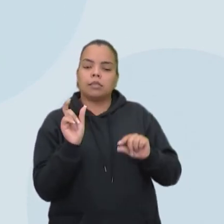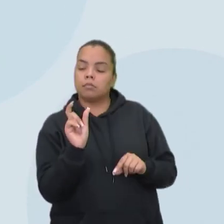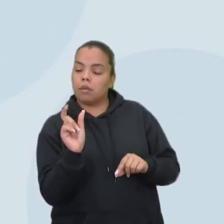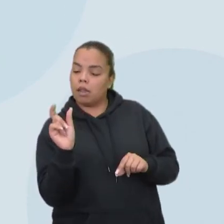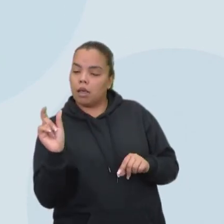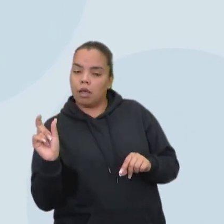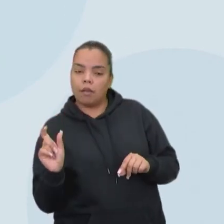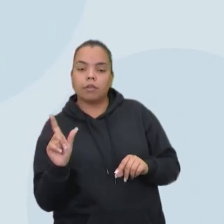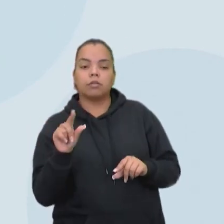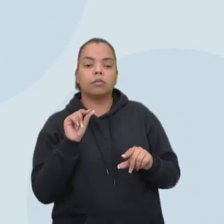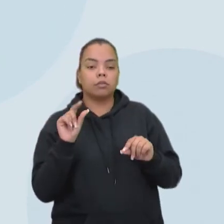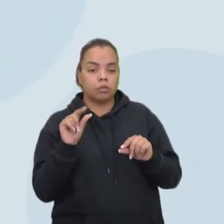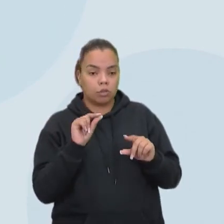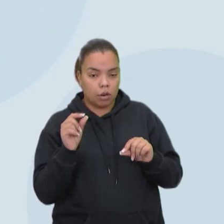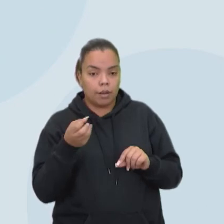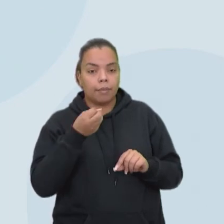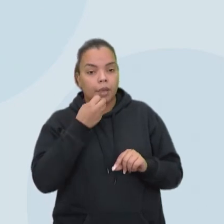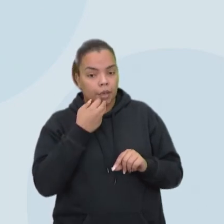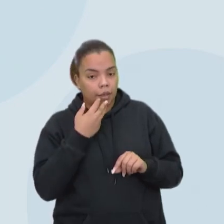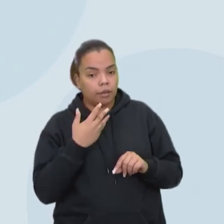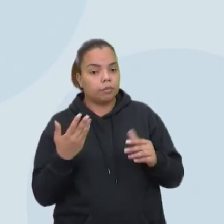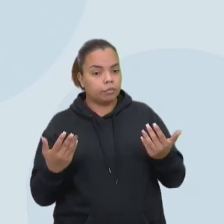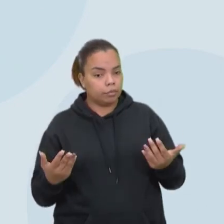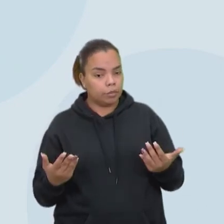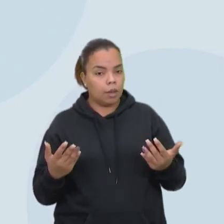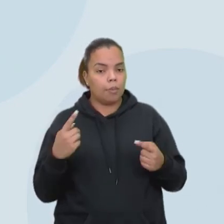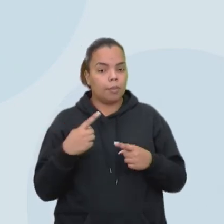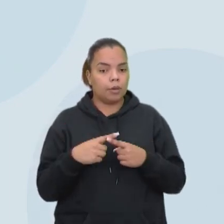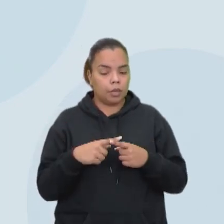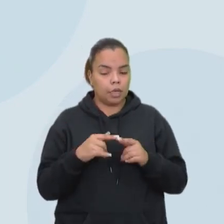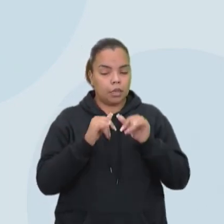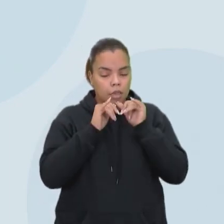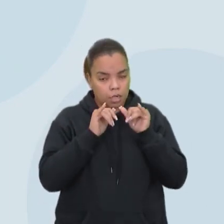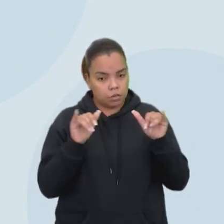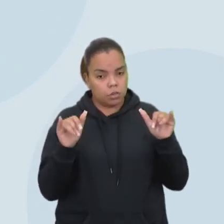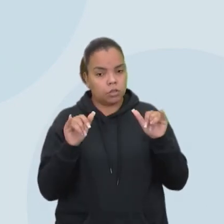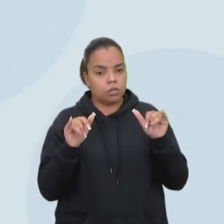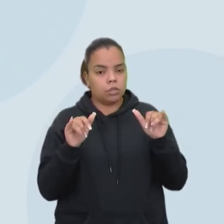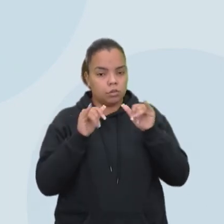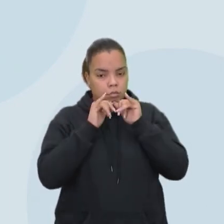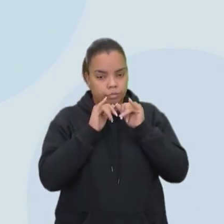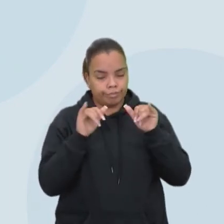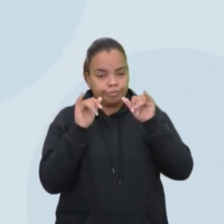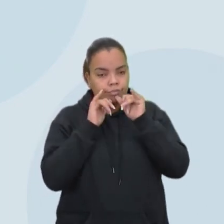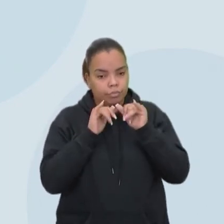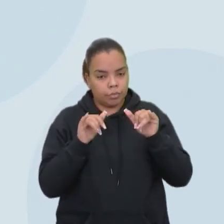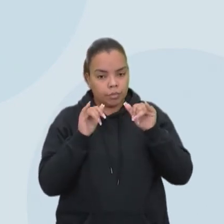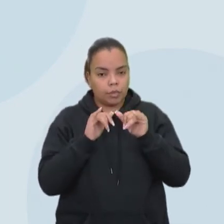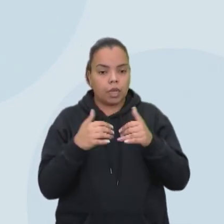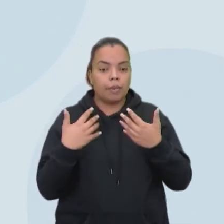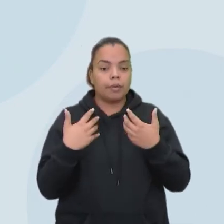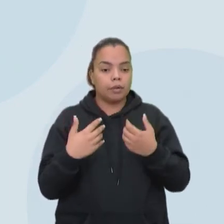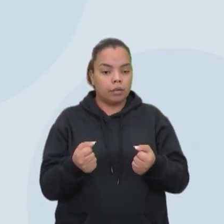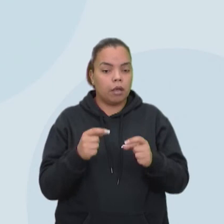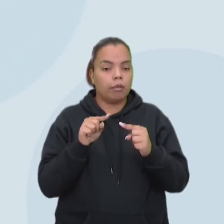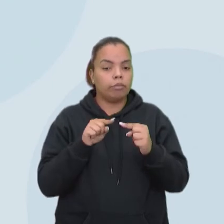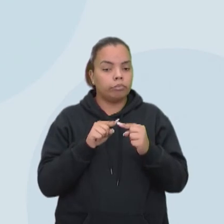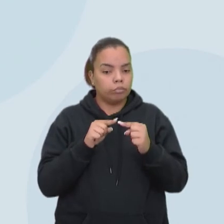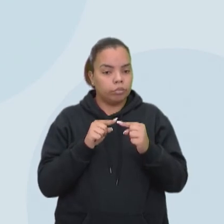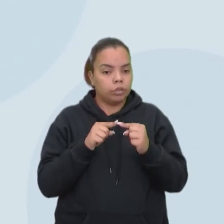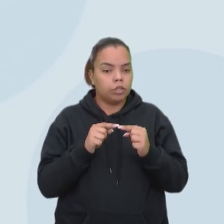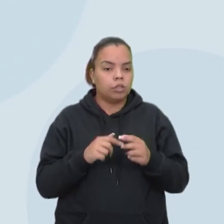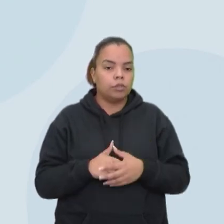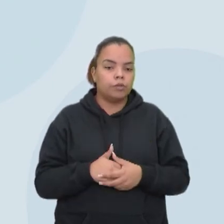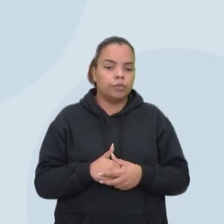palavras, escolher bem as expressões e as palavras, porque você tem que transmitir uma mensagem e esse objetivo tem que ser alcançado através do uso dessa linguagem,